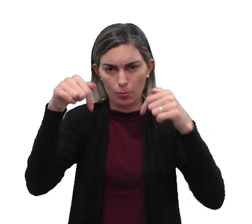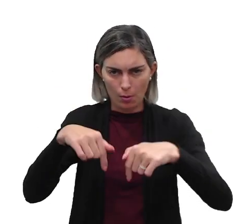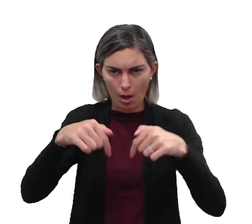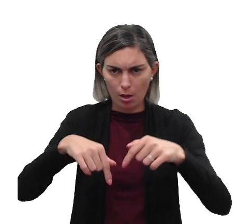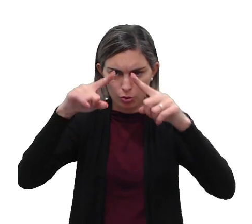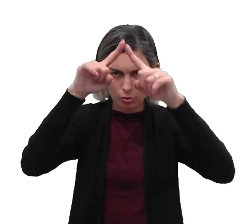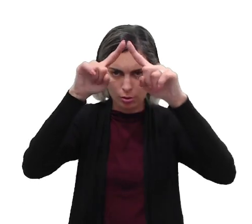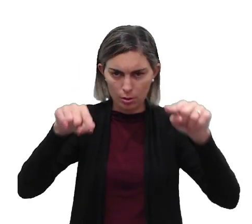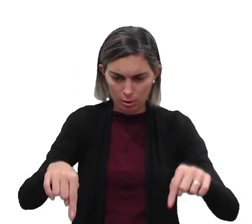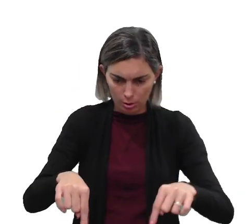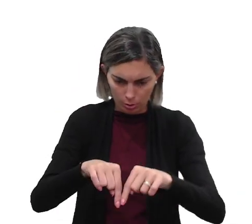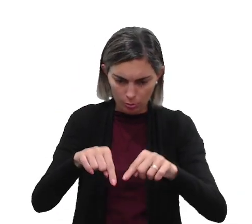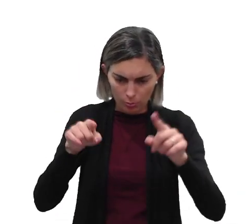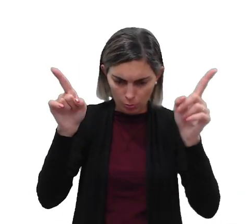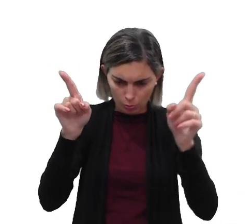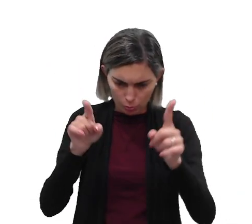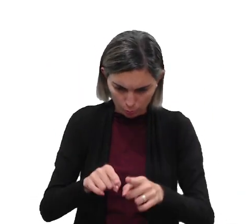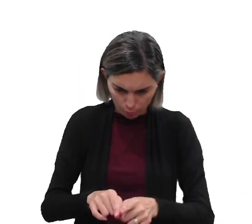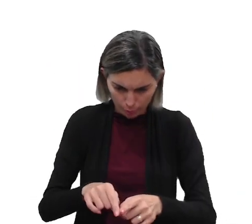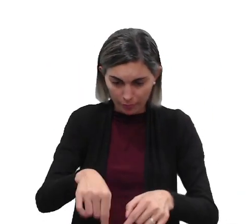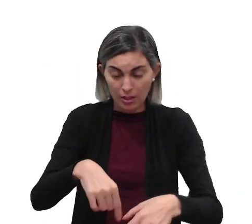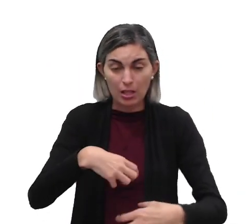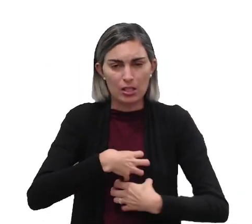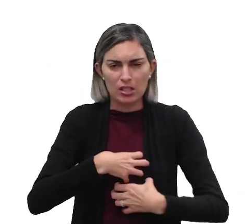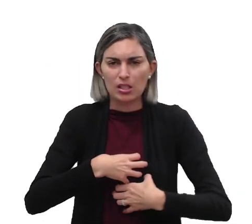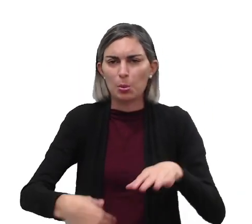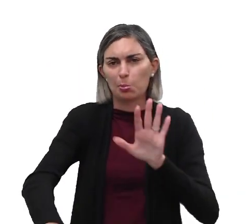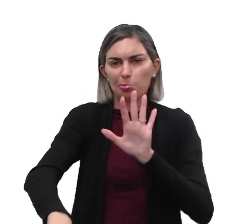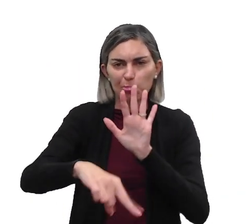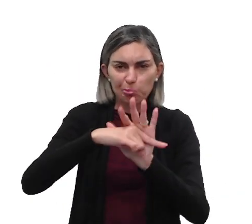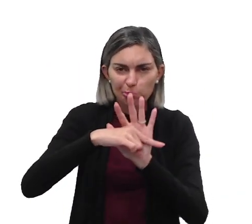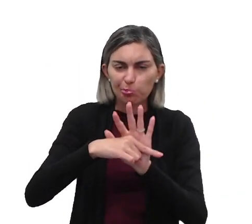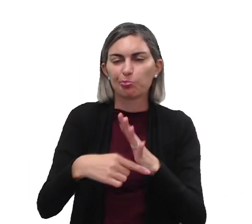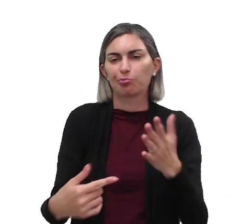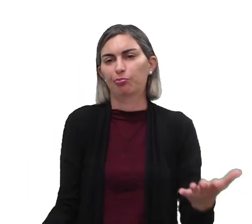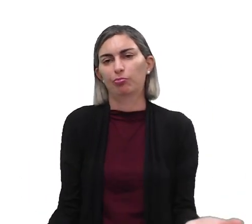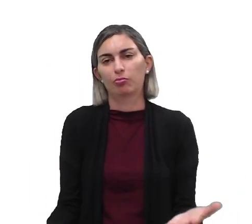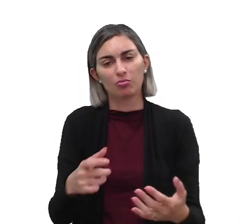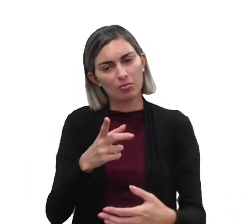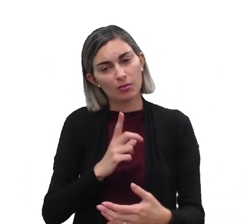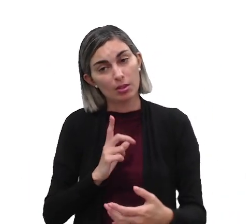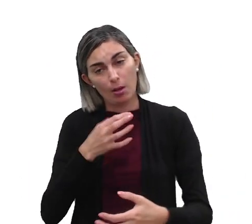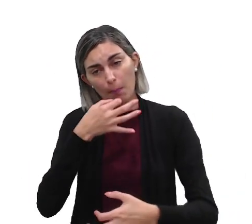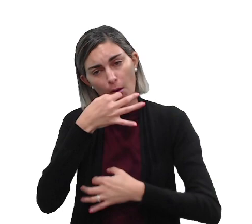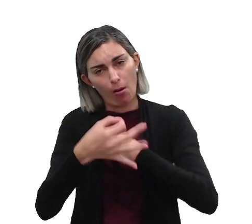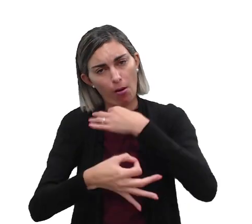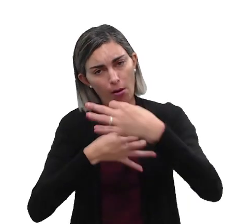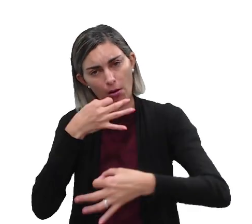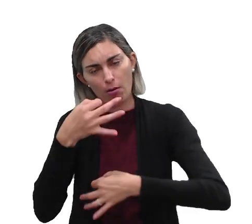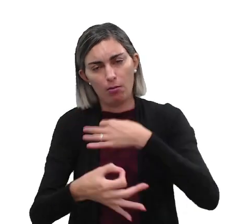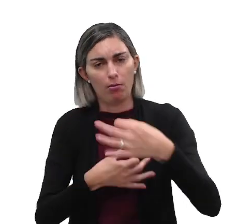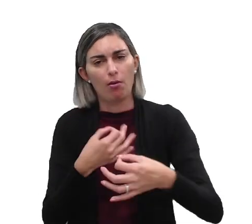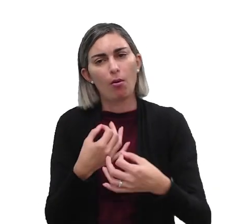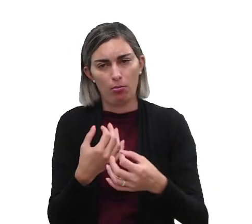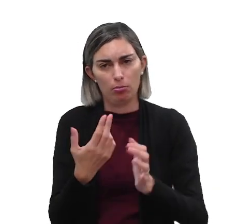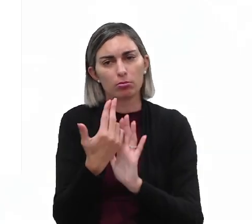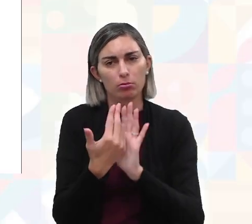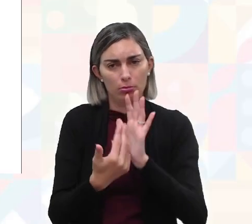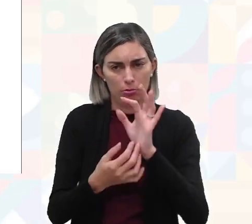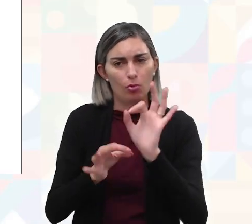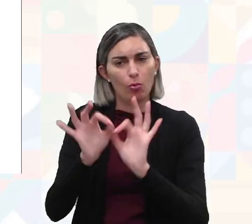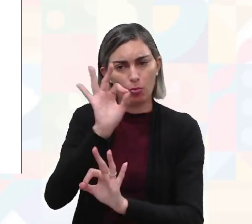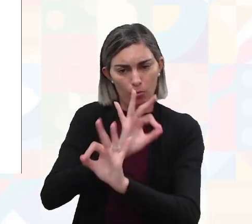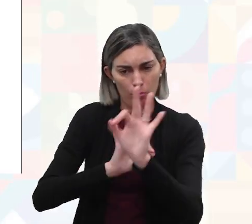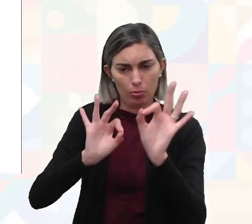baixo, tendem a despertar o sentimento mais negativo. Então, a gente sempre sugere, né, que essa forma de